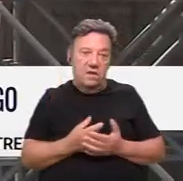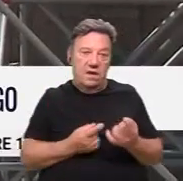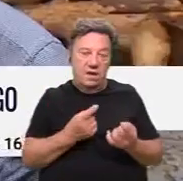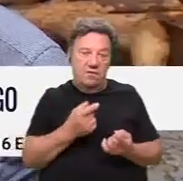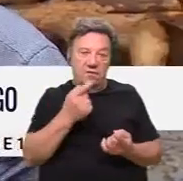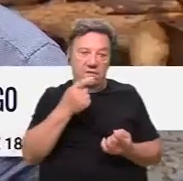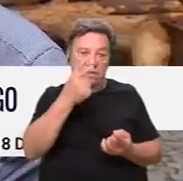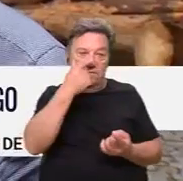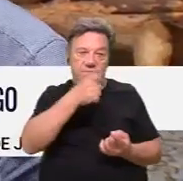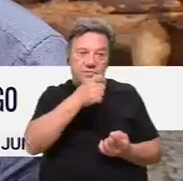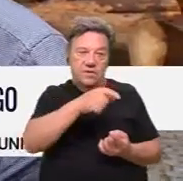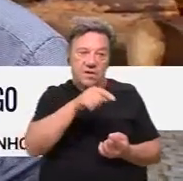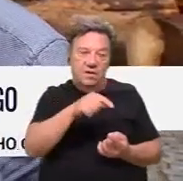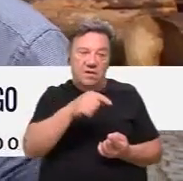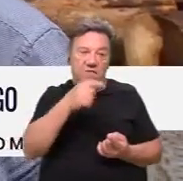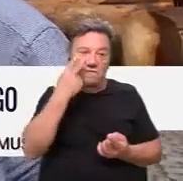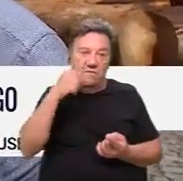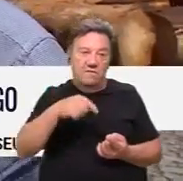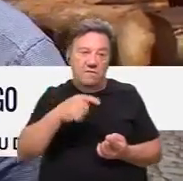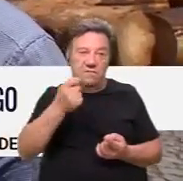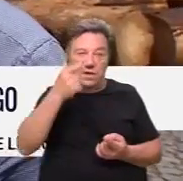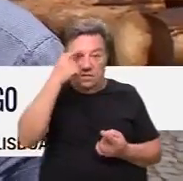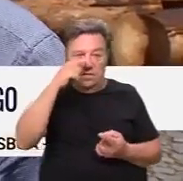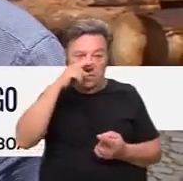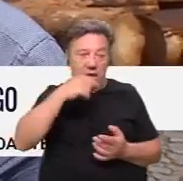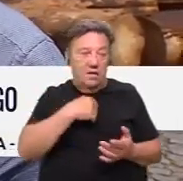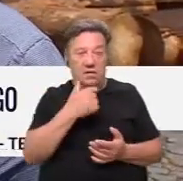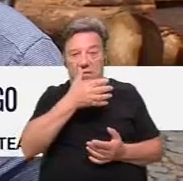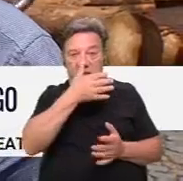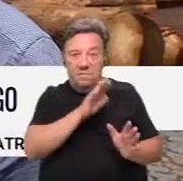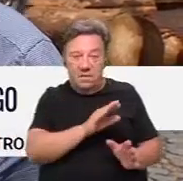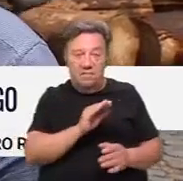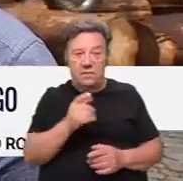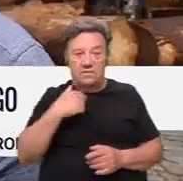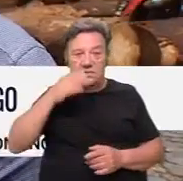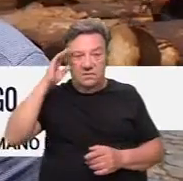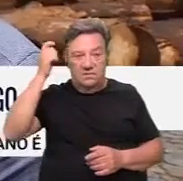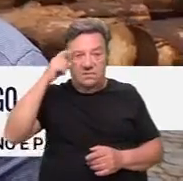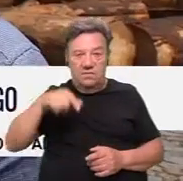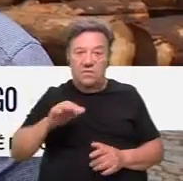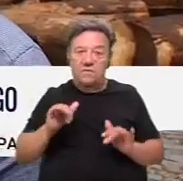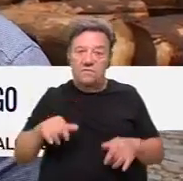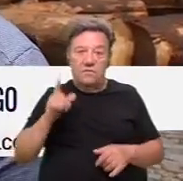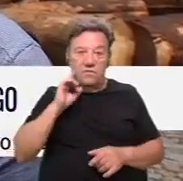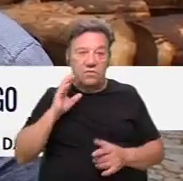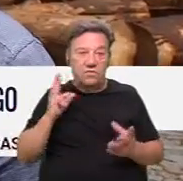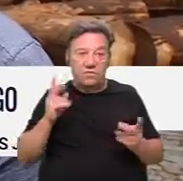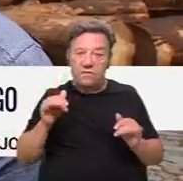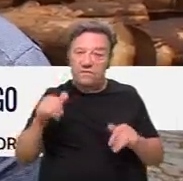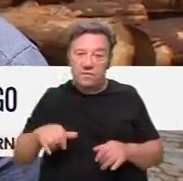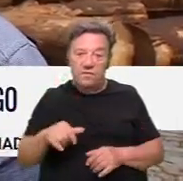algumas perturbações às pessoas que aqui vivem, os quais lamentamos, mas temos a consciência que no final do dia, no final do